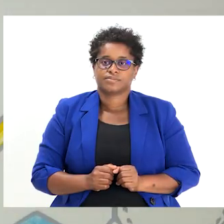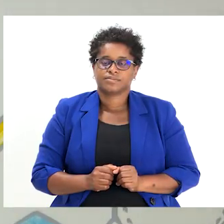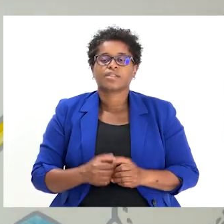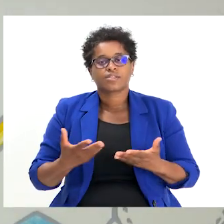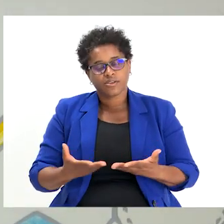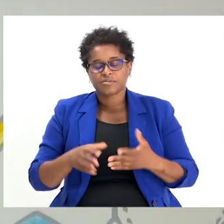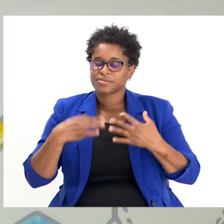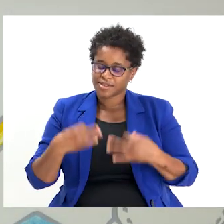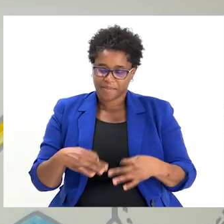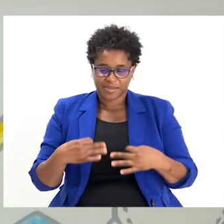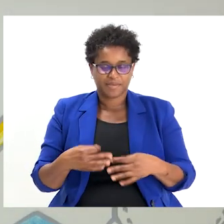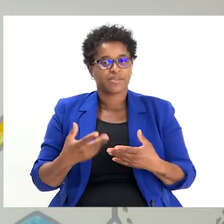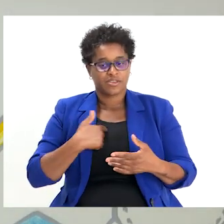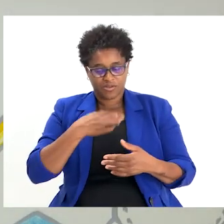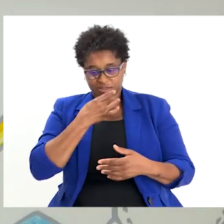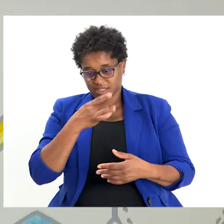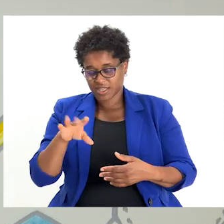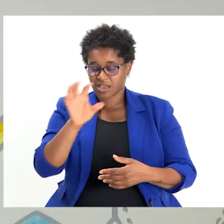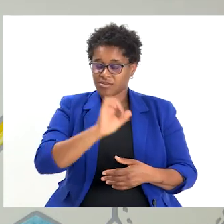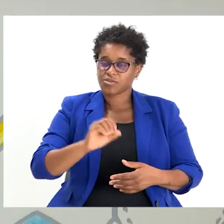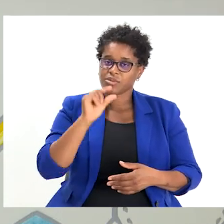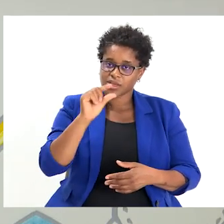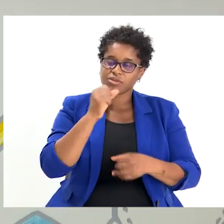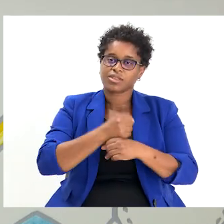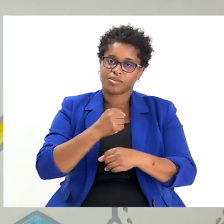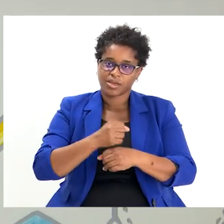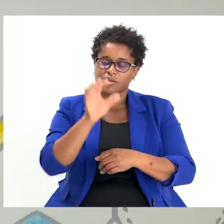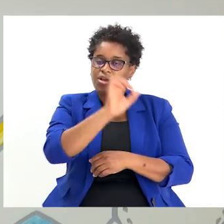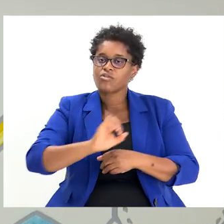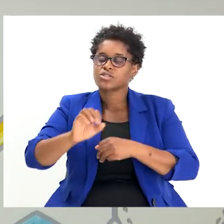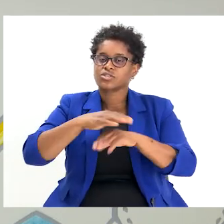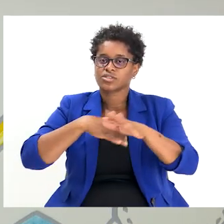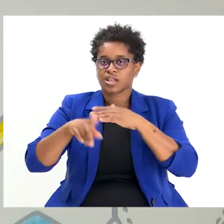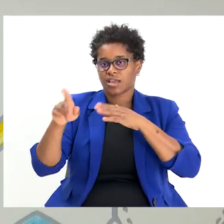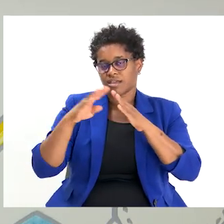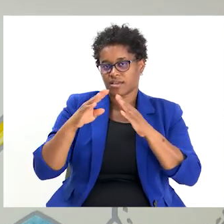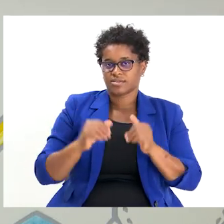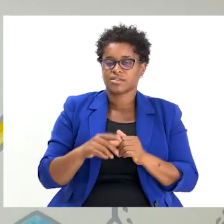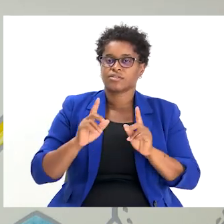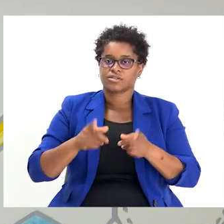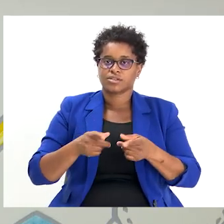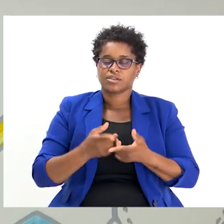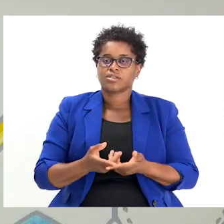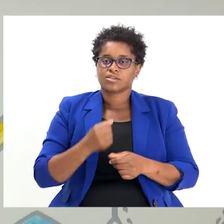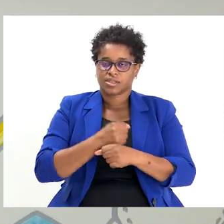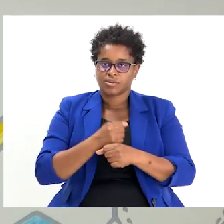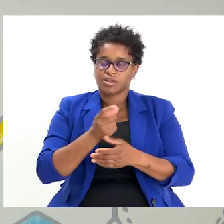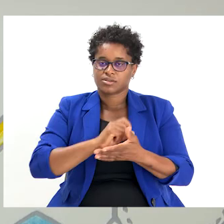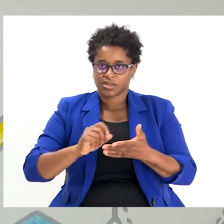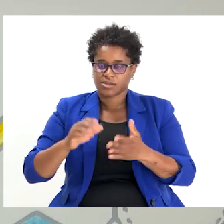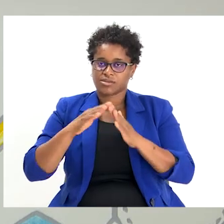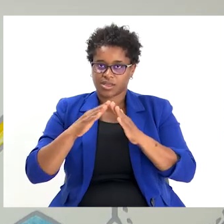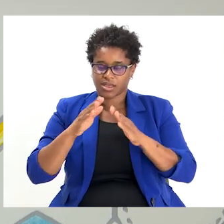Como sempre, vou deixar um pequeno trabalho para vocês fazerem em casa. Vamos lá anotar o trabalho para fazer em